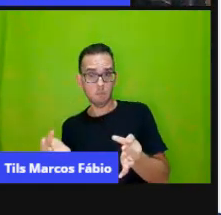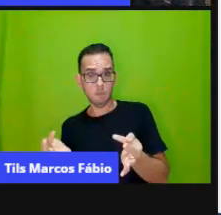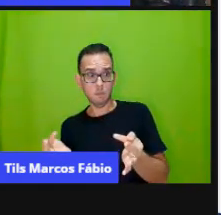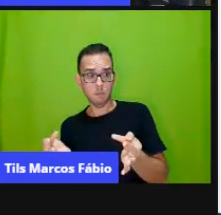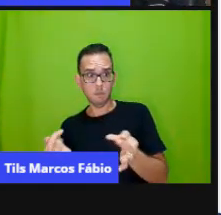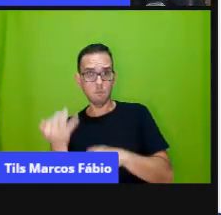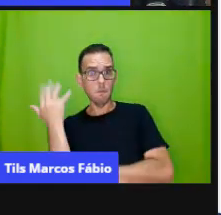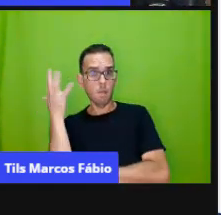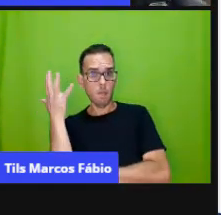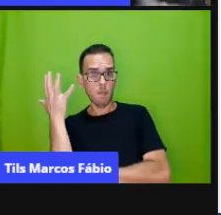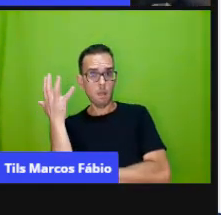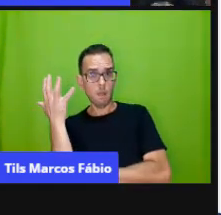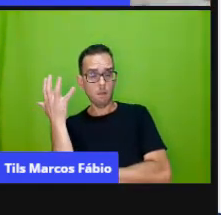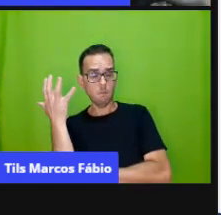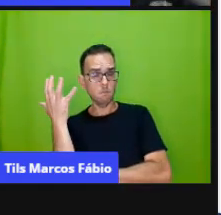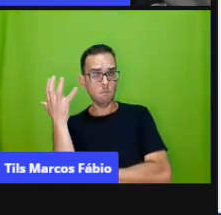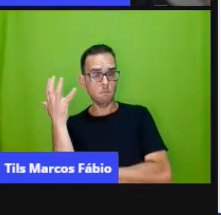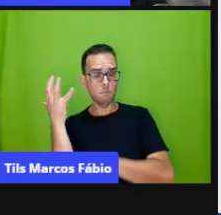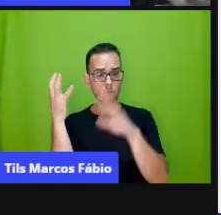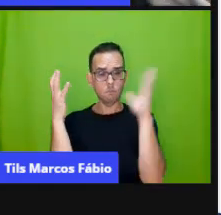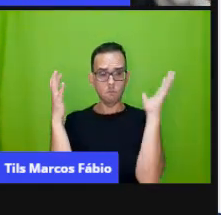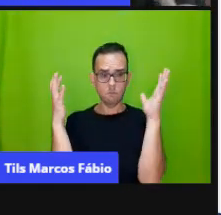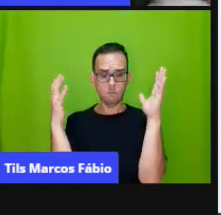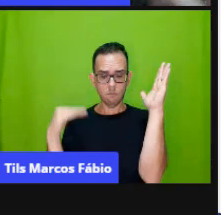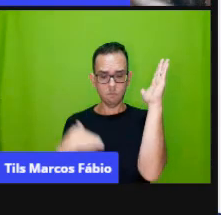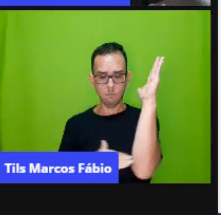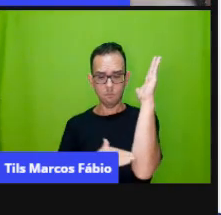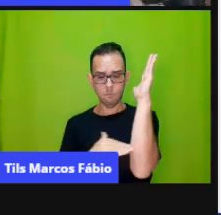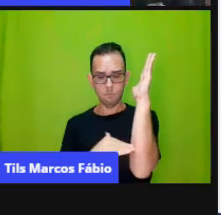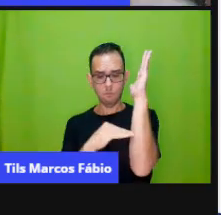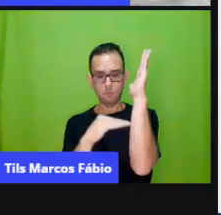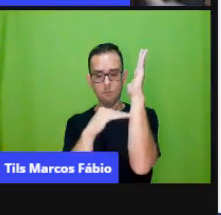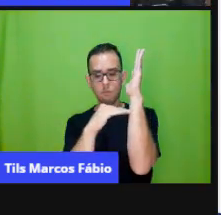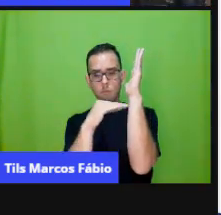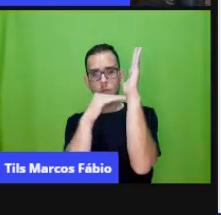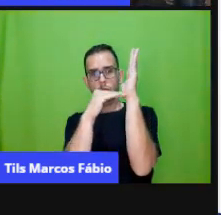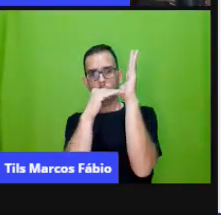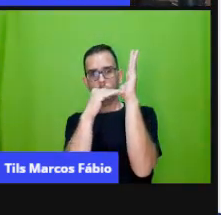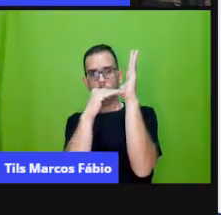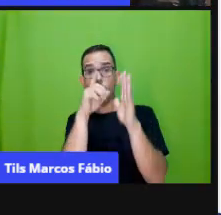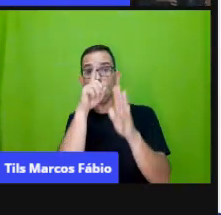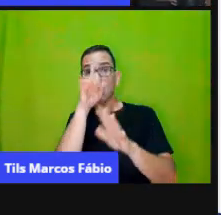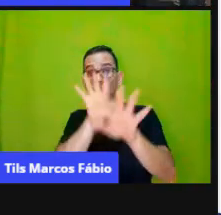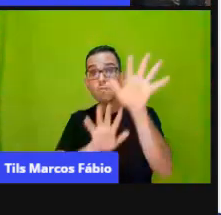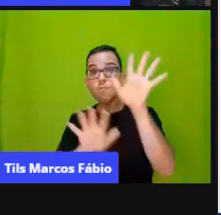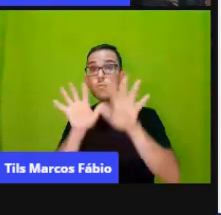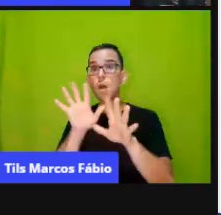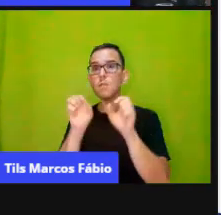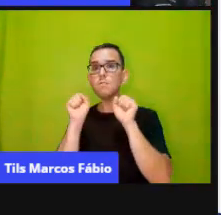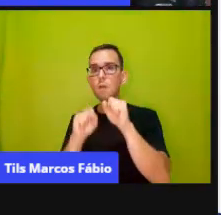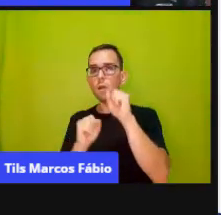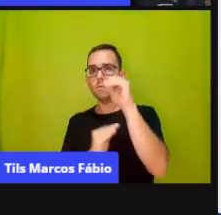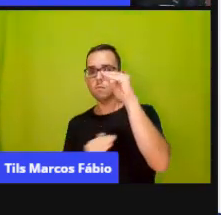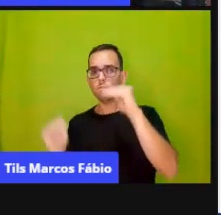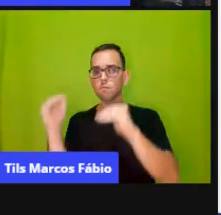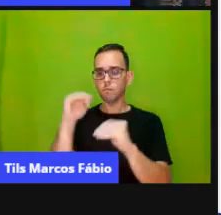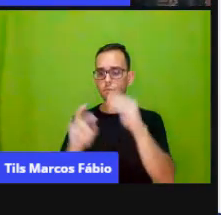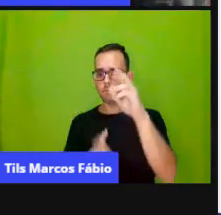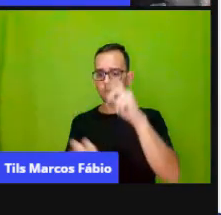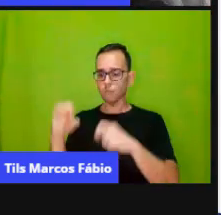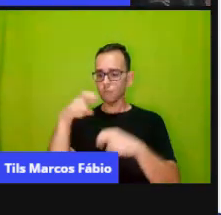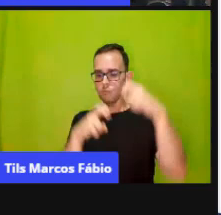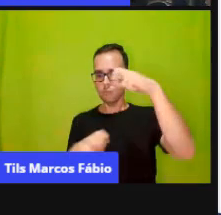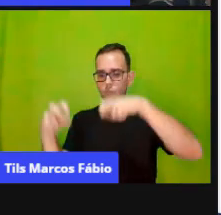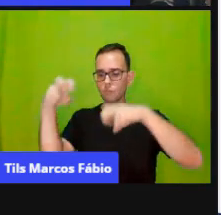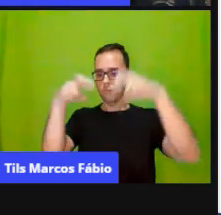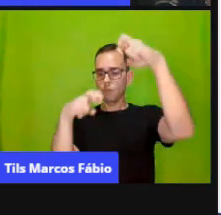com mão francesa, e eu faço simplesmente, só tenho que tomar um cuidado para que o gato possa passar de uma prateleira para outra, de